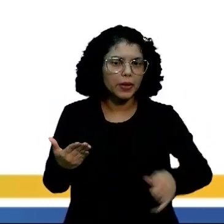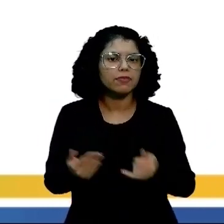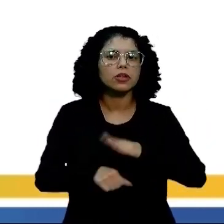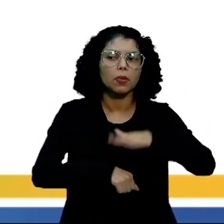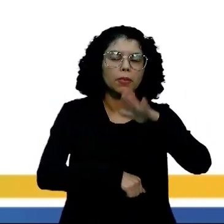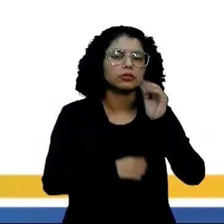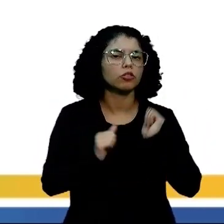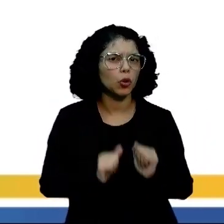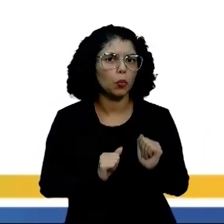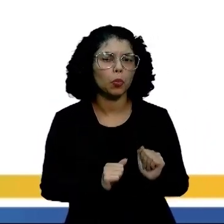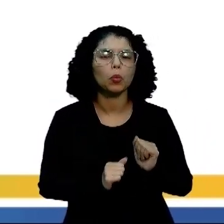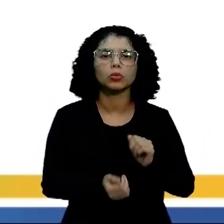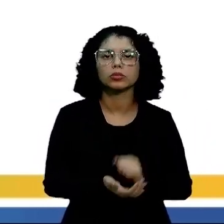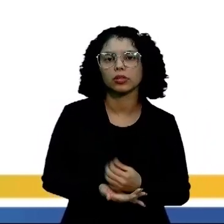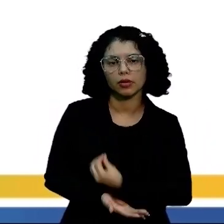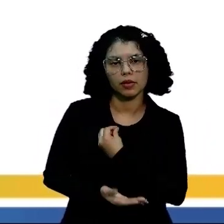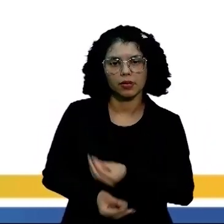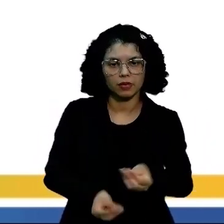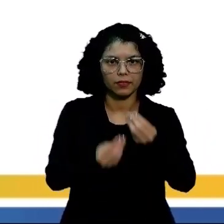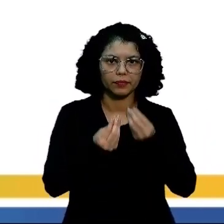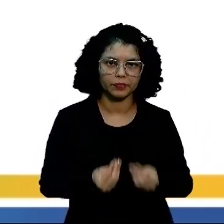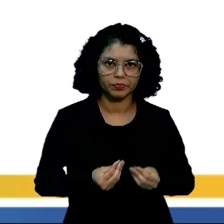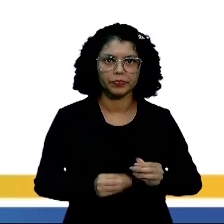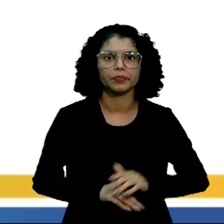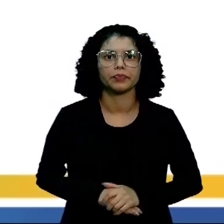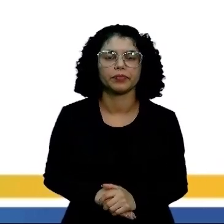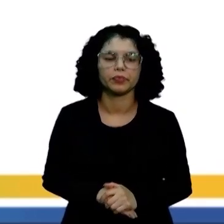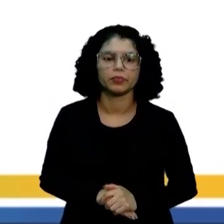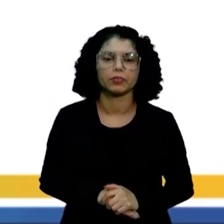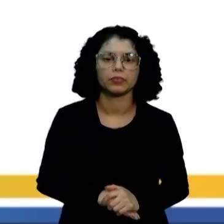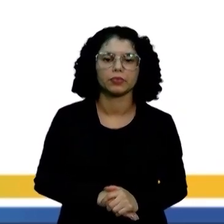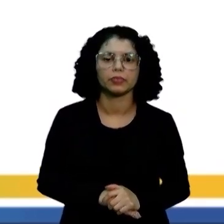ao máximo o que a vida tem a me oferecer.